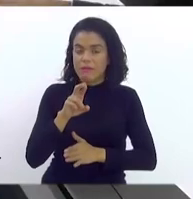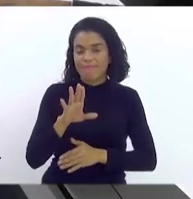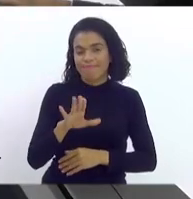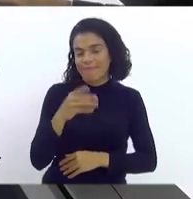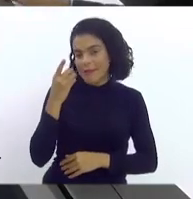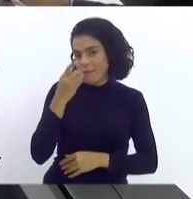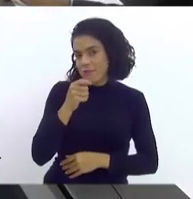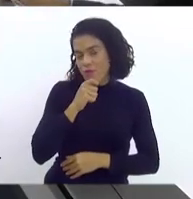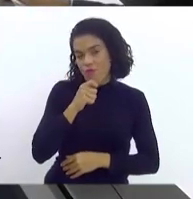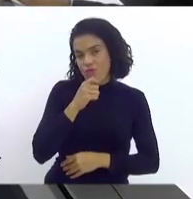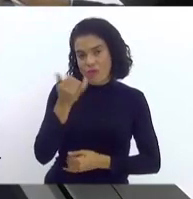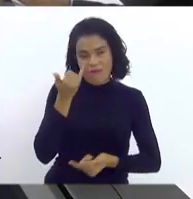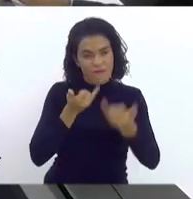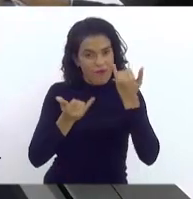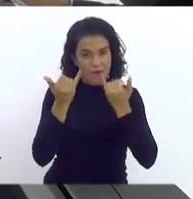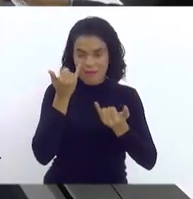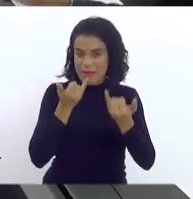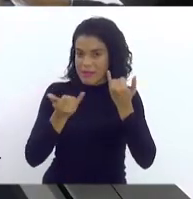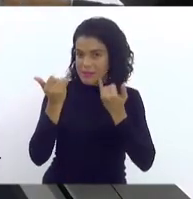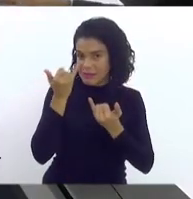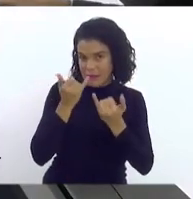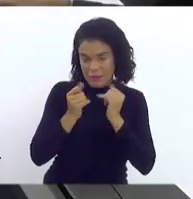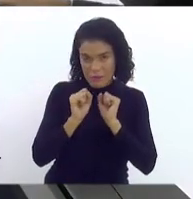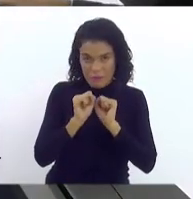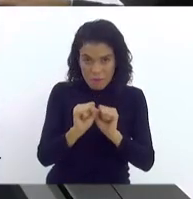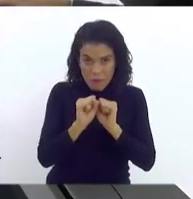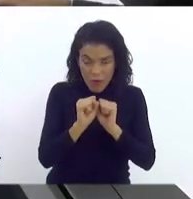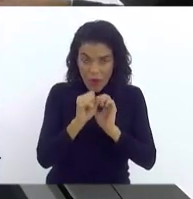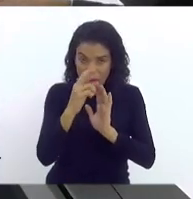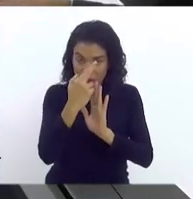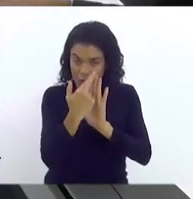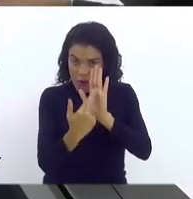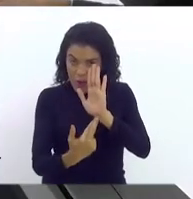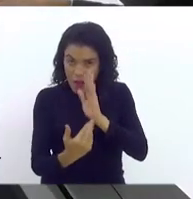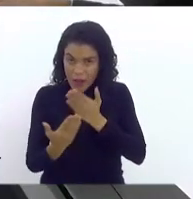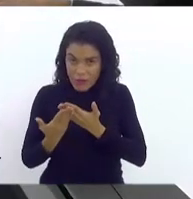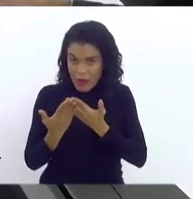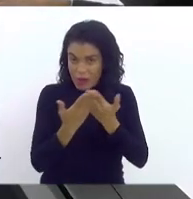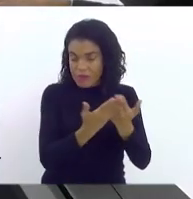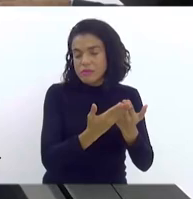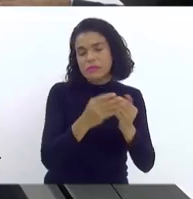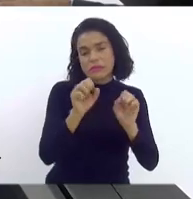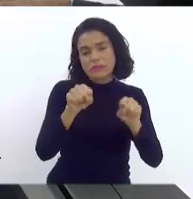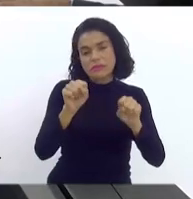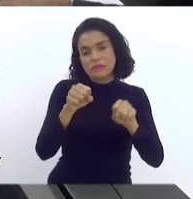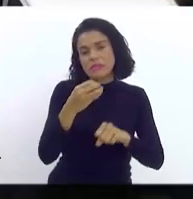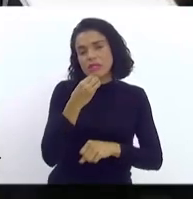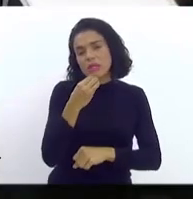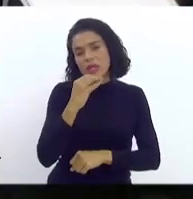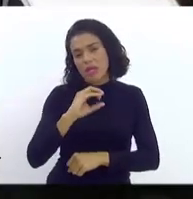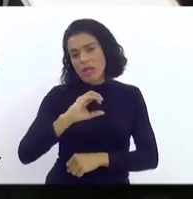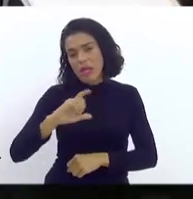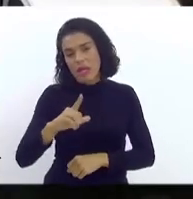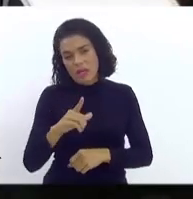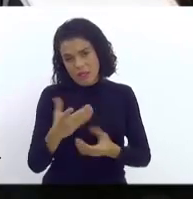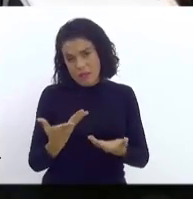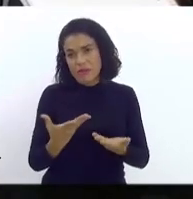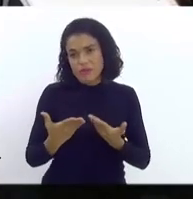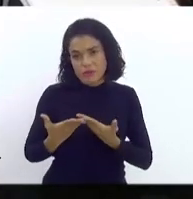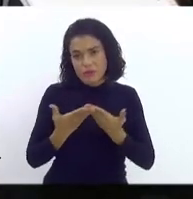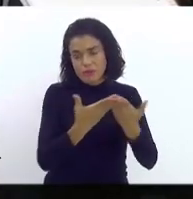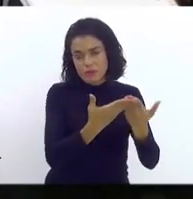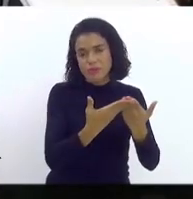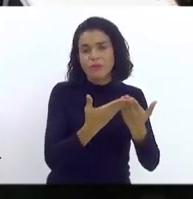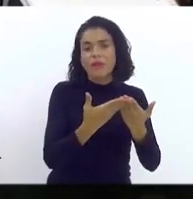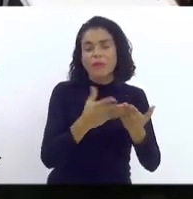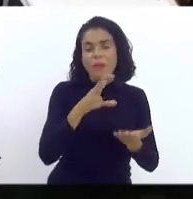Deputado, eu não tenho essa informação aqui. A senhora pode fornecer para essa casa o relatório desses postos? Claro, sem nenhum problema. A gente envia essas informações até para a agência